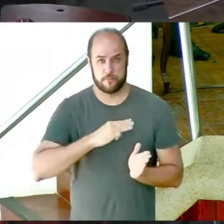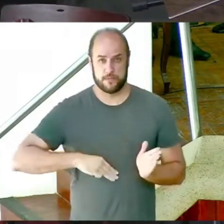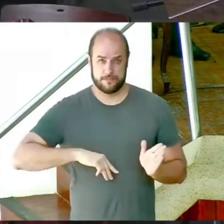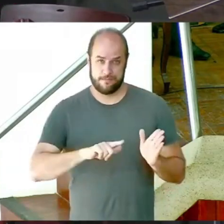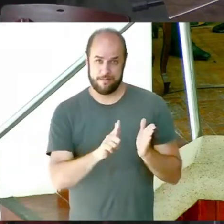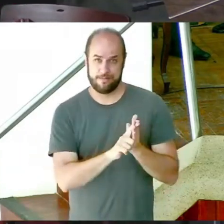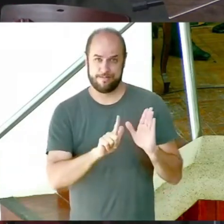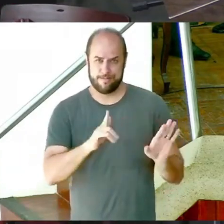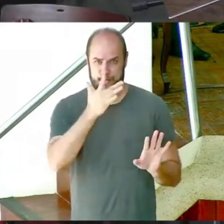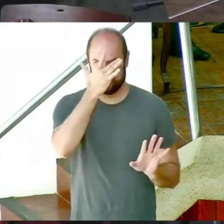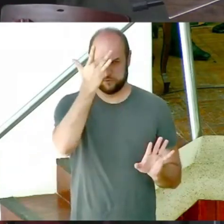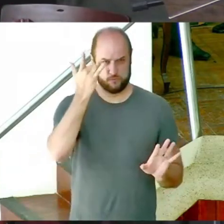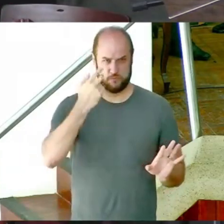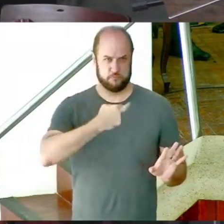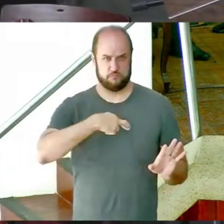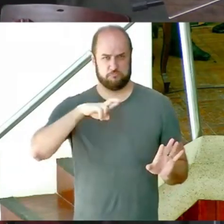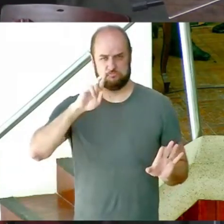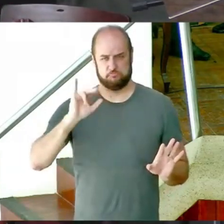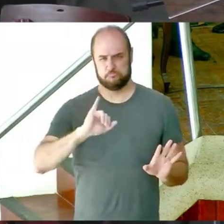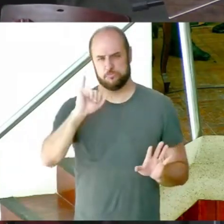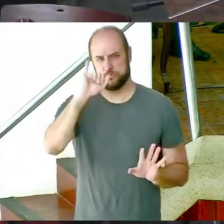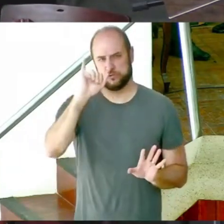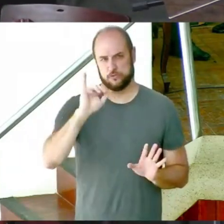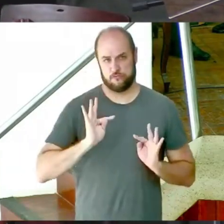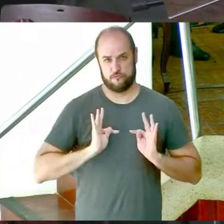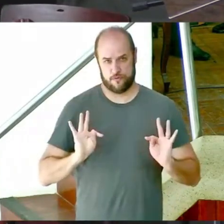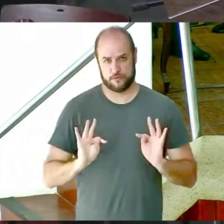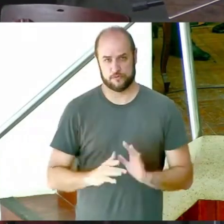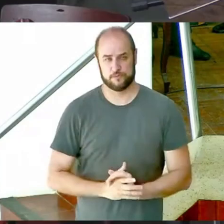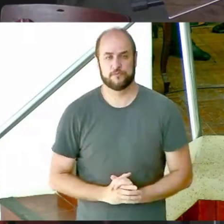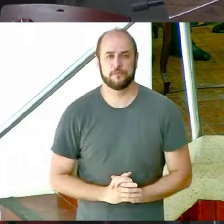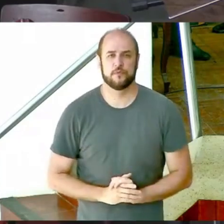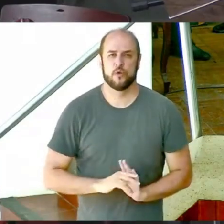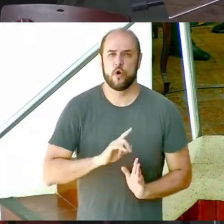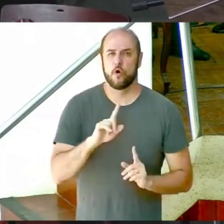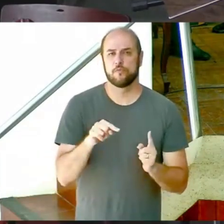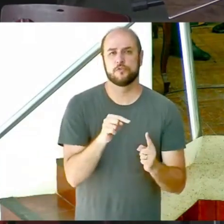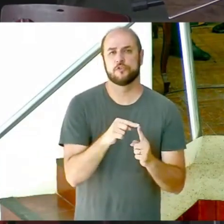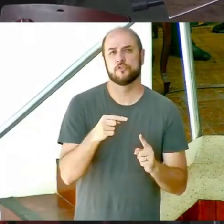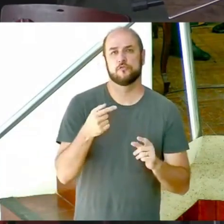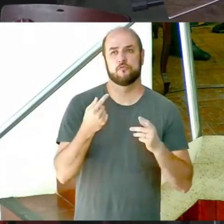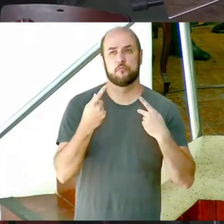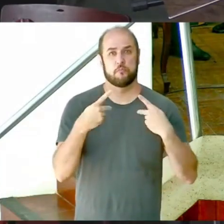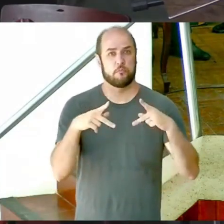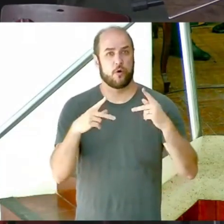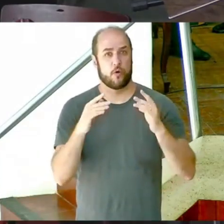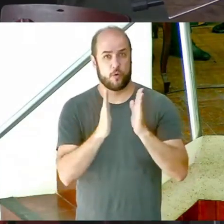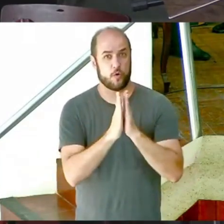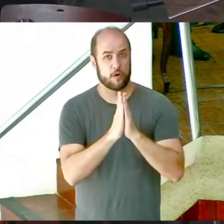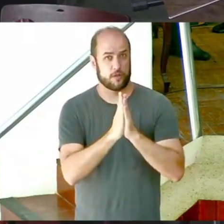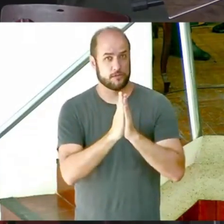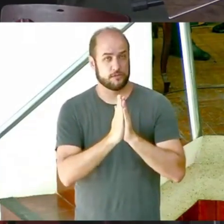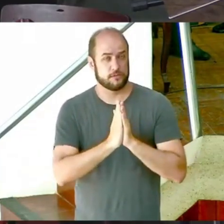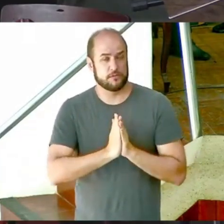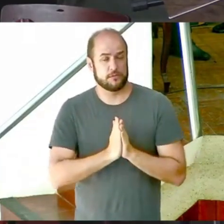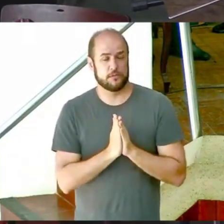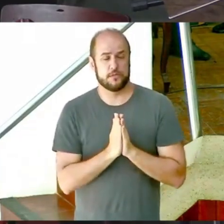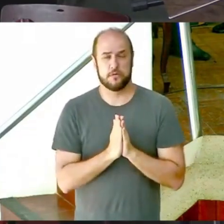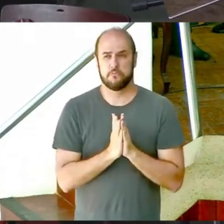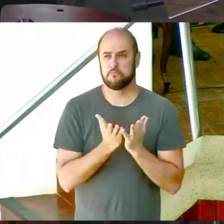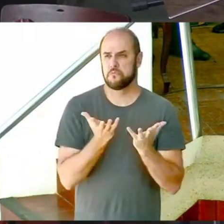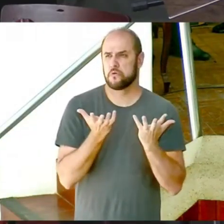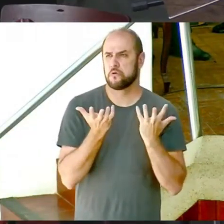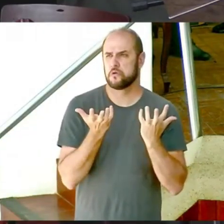pelos religiosos, pelos fariseus. E o objetivo dessas orações públicas era